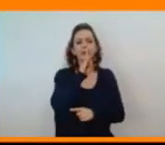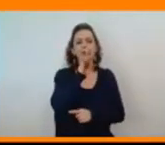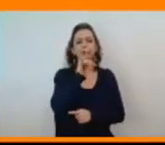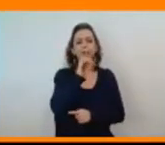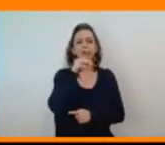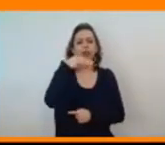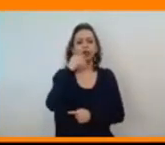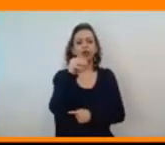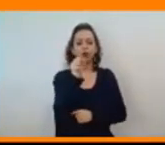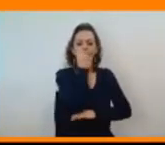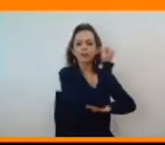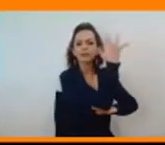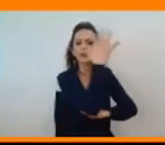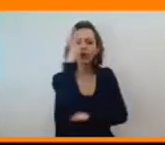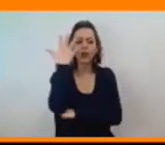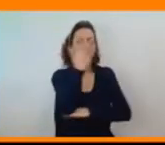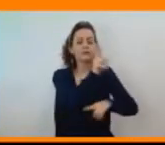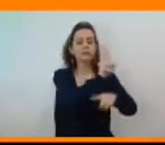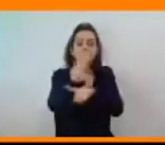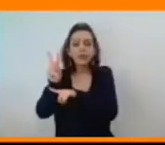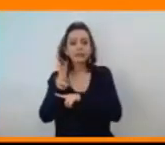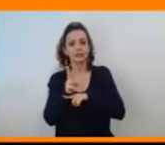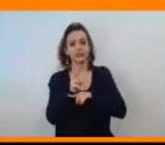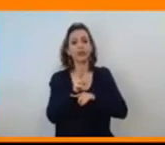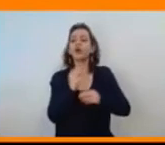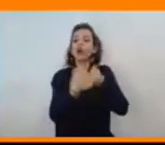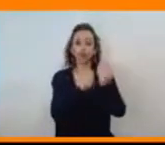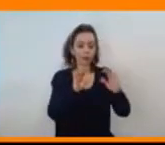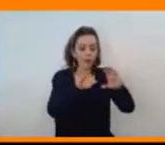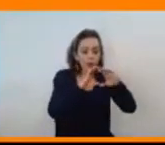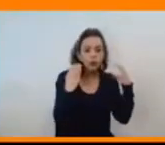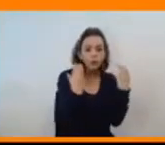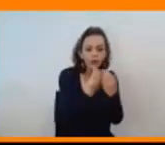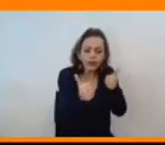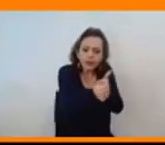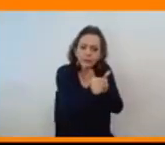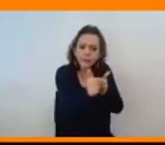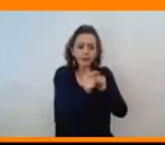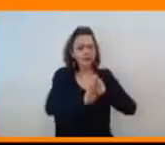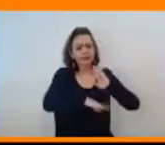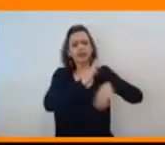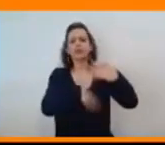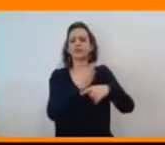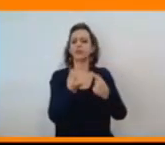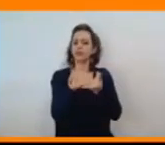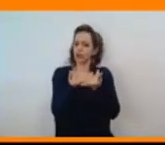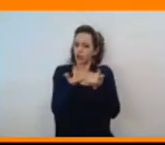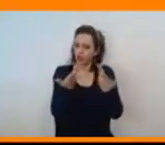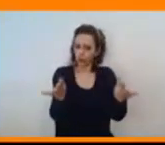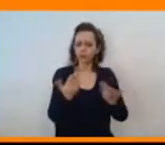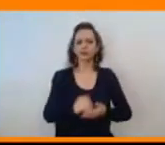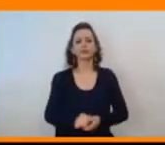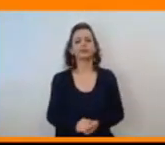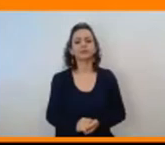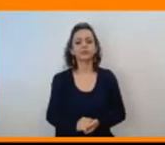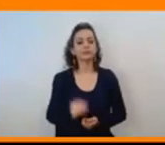florestas com desenvolvimento socioeconômico das comunidades que estão ali então a gente construiu em 2021 parcerias